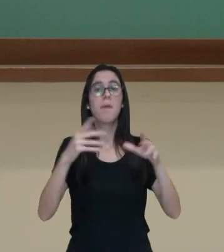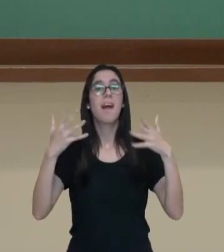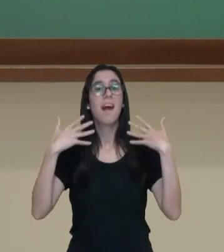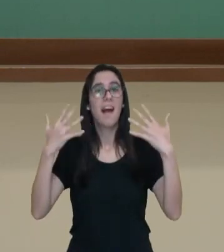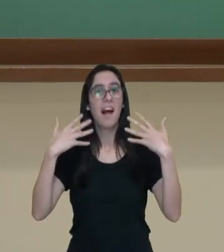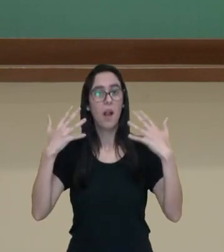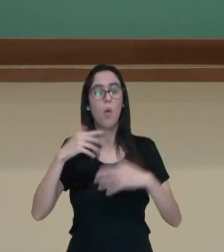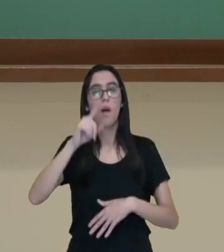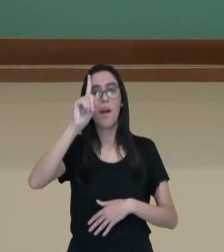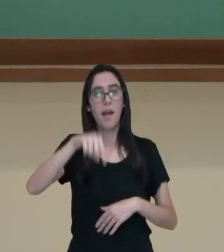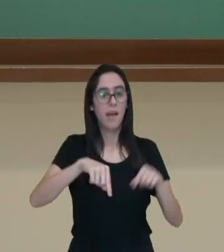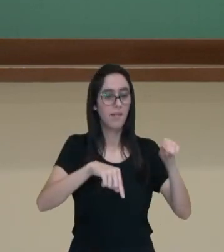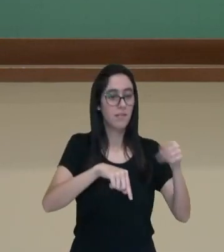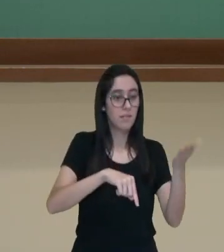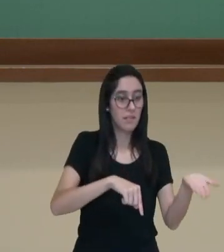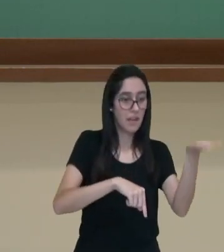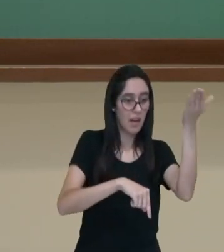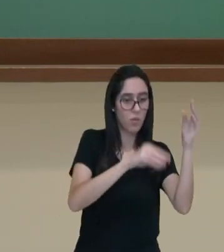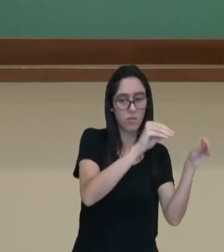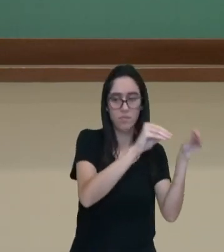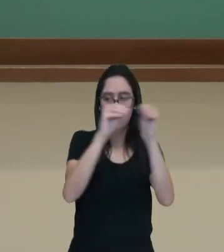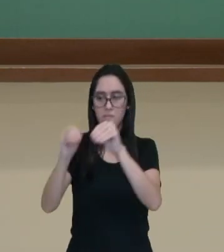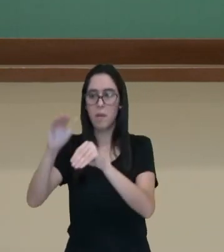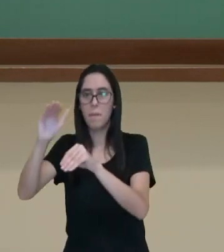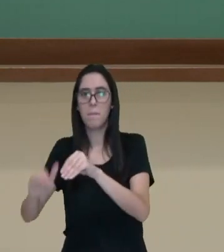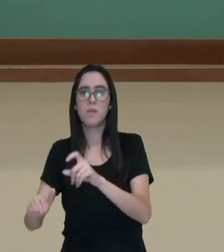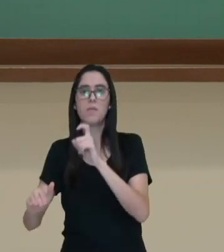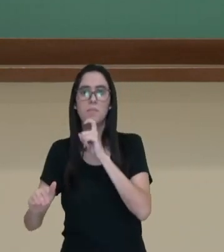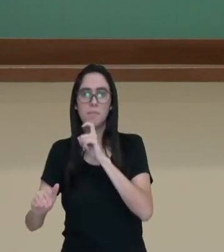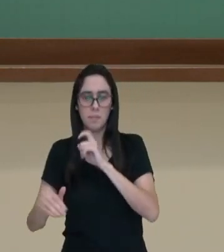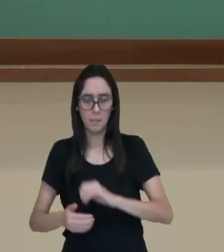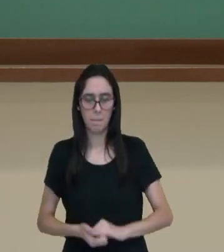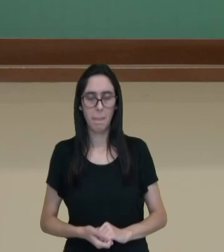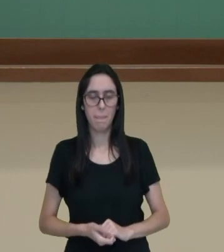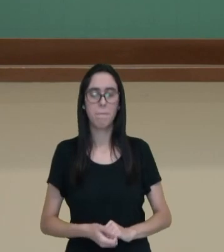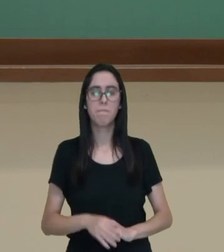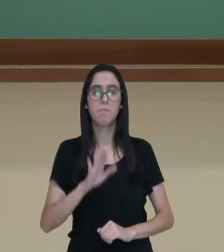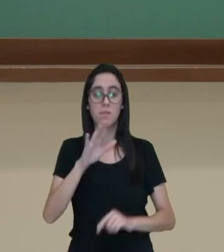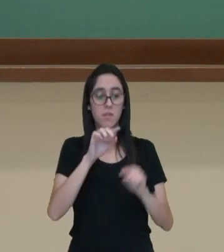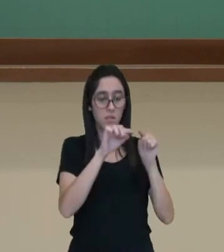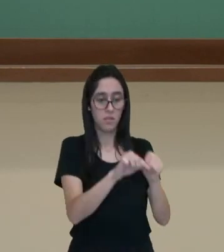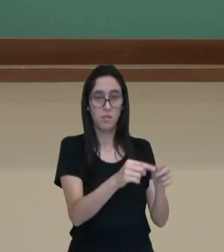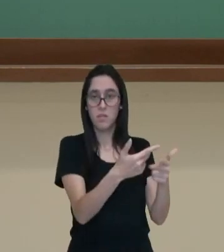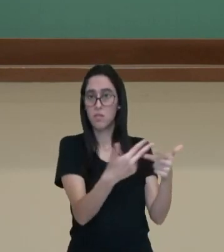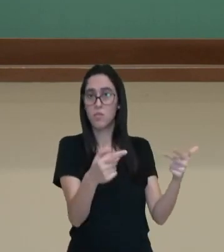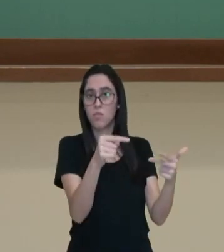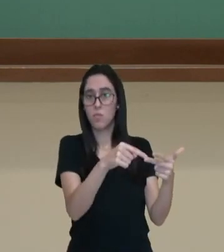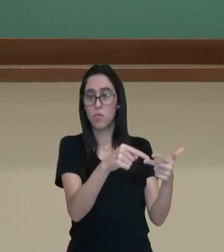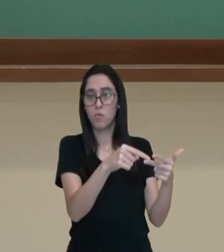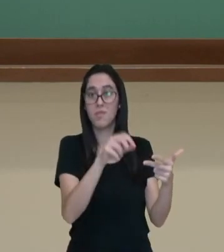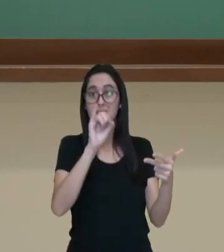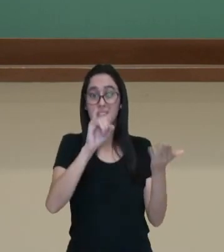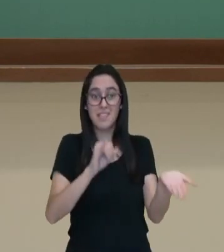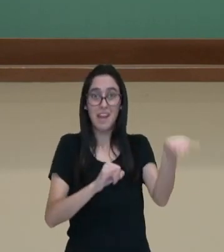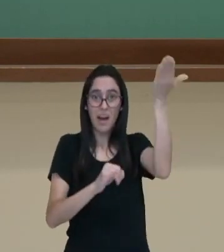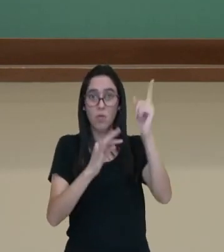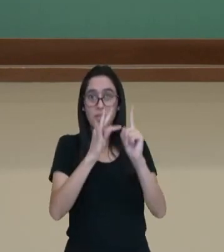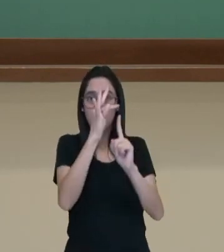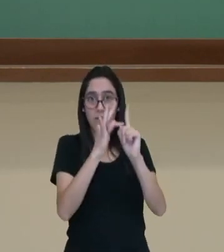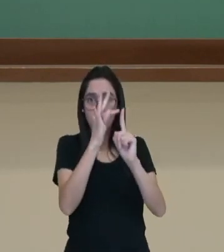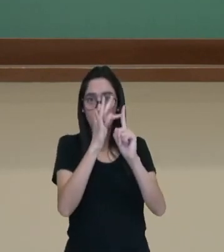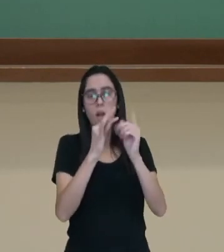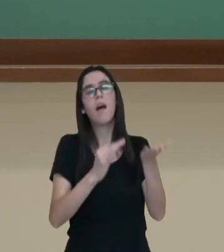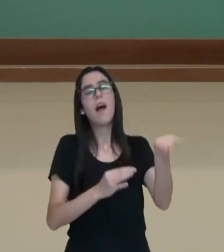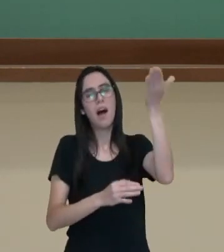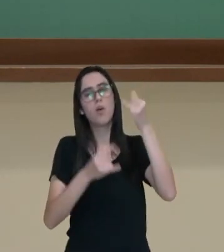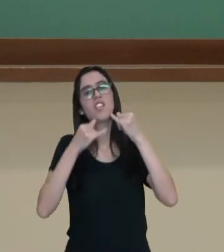que passa de um corpo de maior para outro de menor temperatura. E saber que um corpo, quando ele tem temperatura elevada, ele tem bastante energia interna.